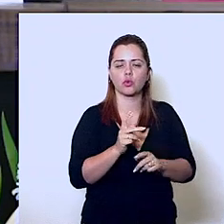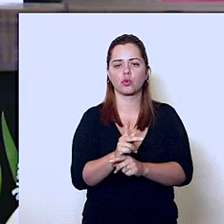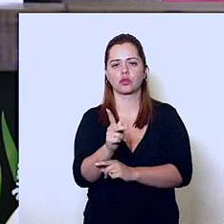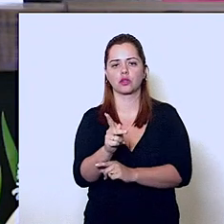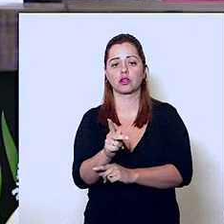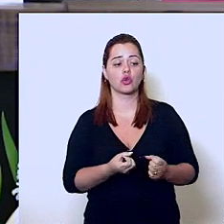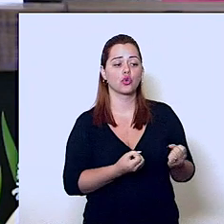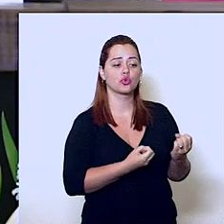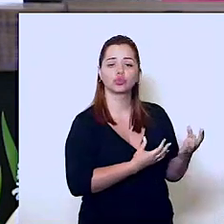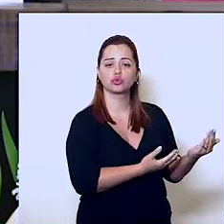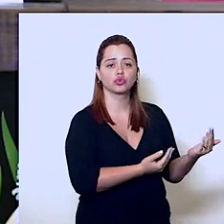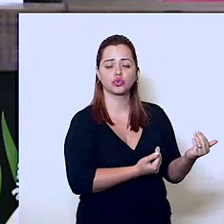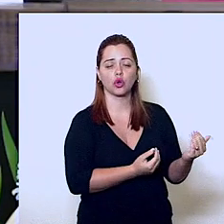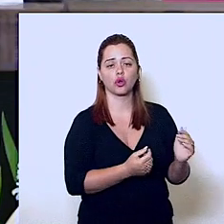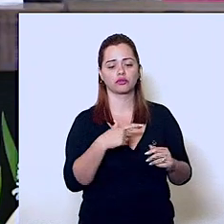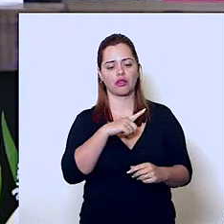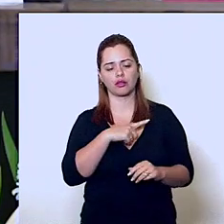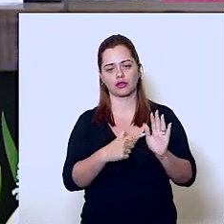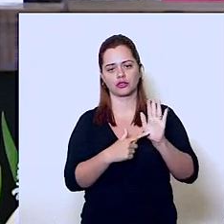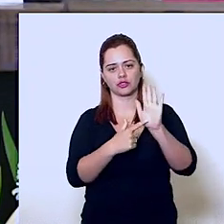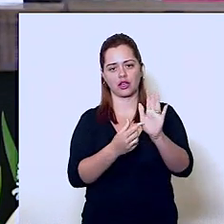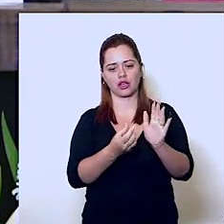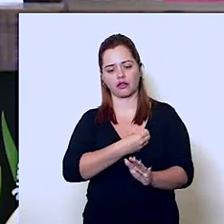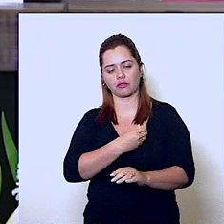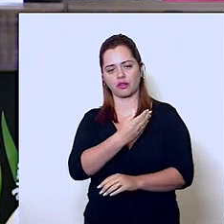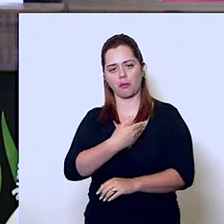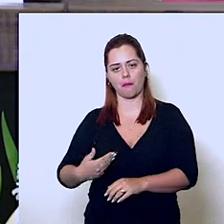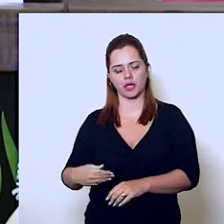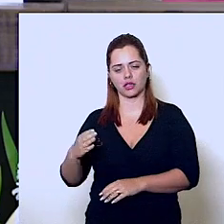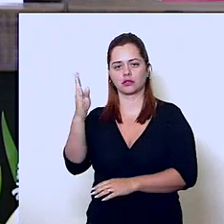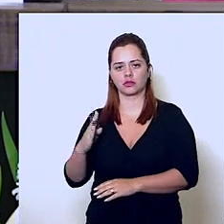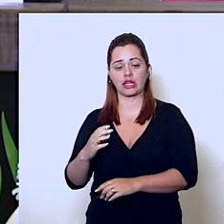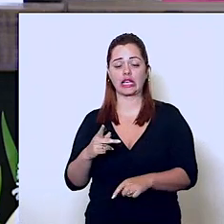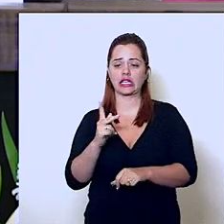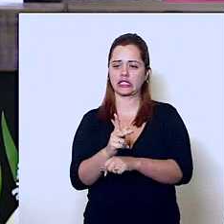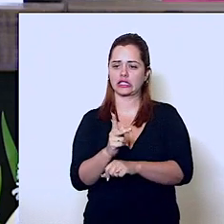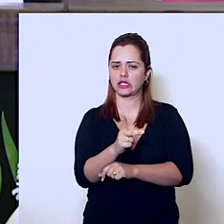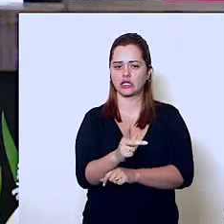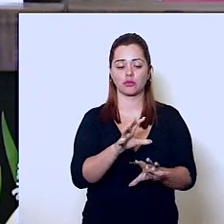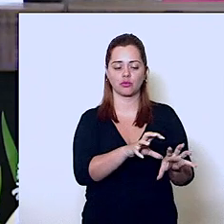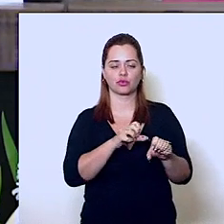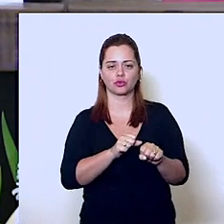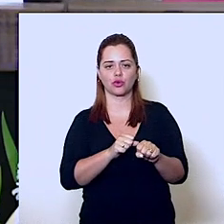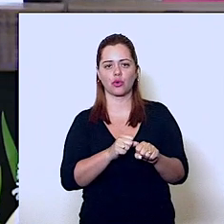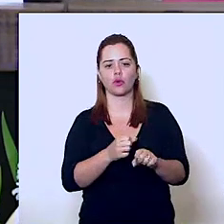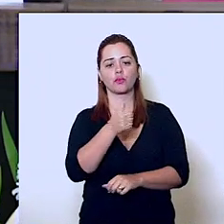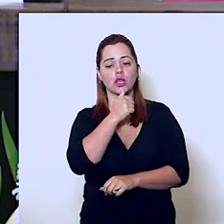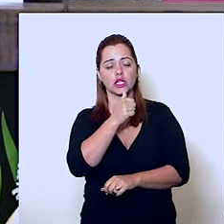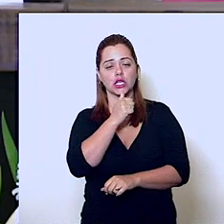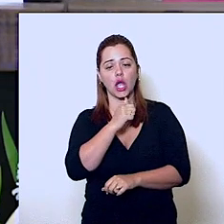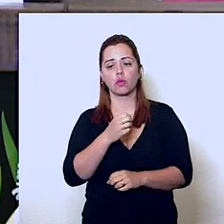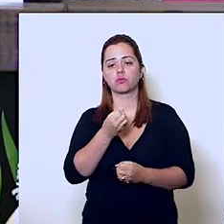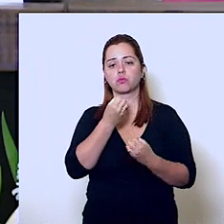vida pública brasileira, mas ele fazia questão de buscar transmitir ao máximo um exemplo a essas pessoas. E o que